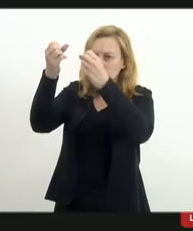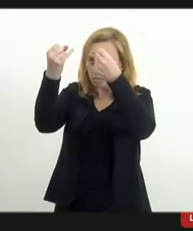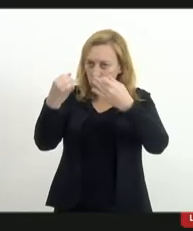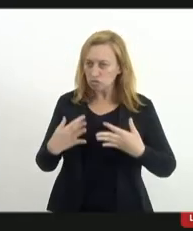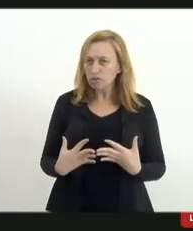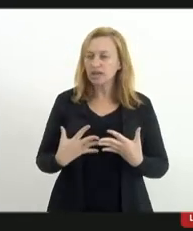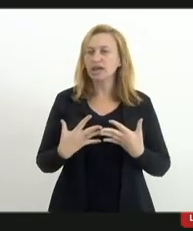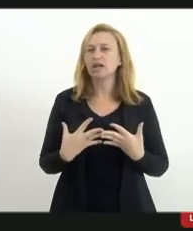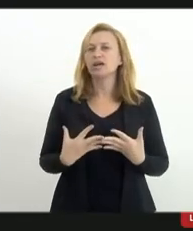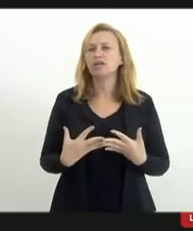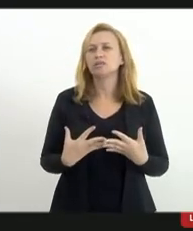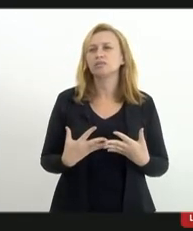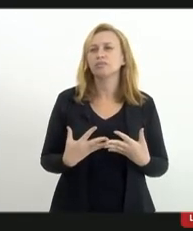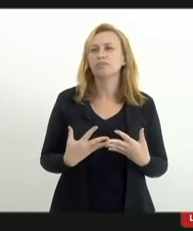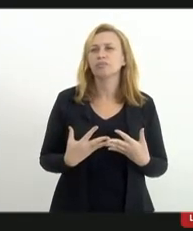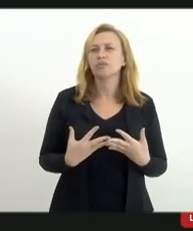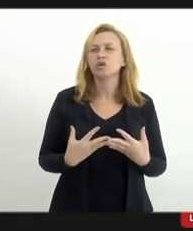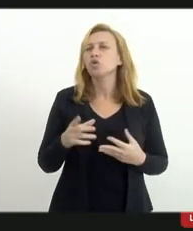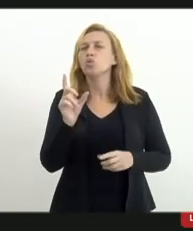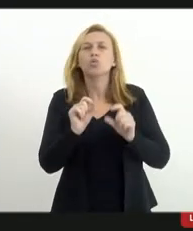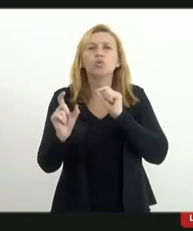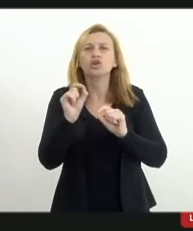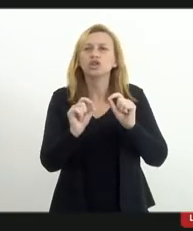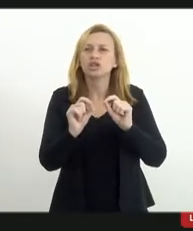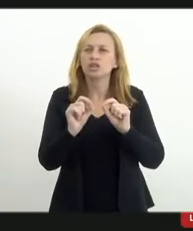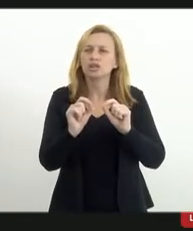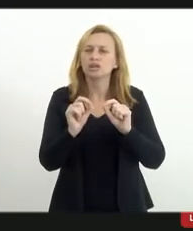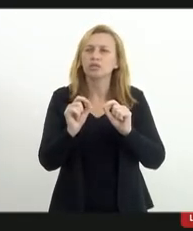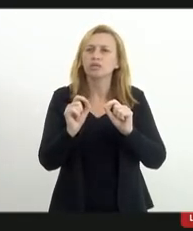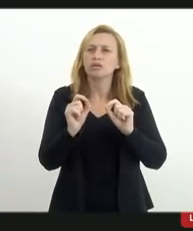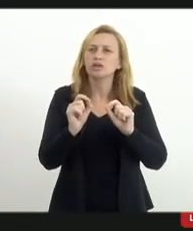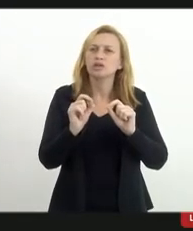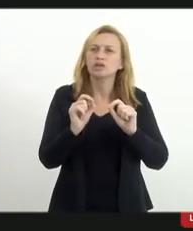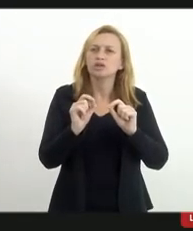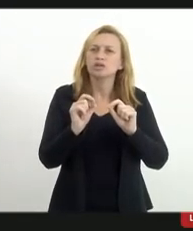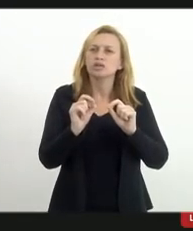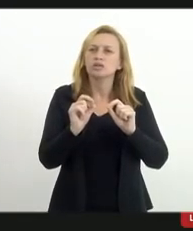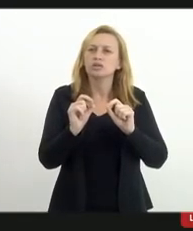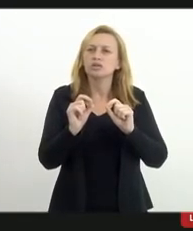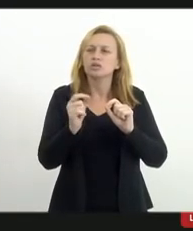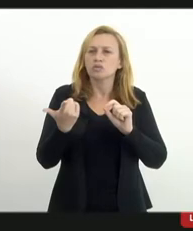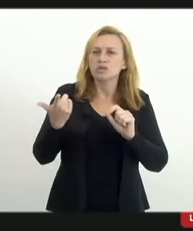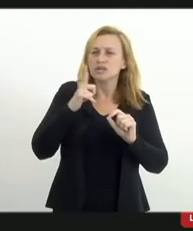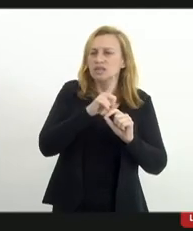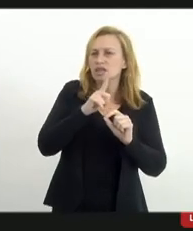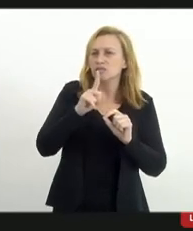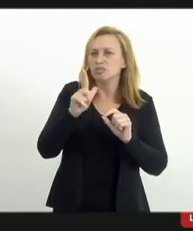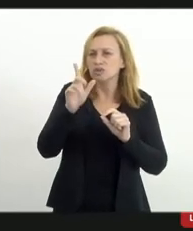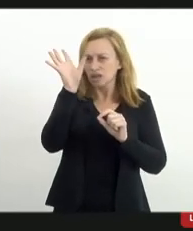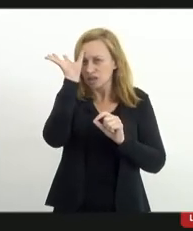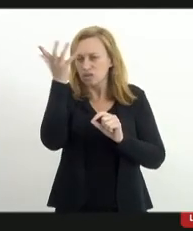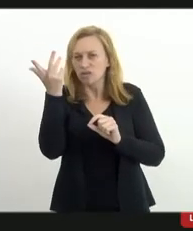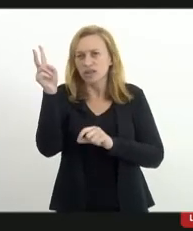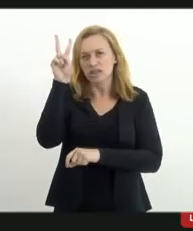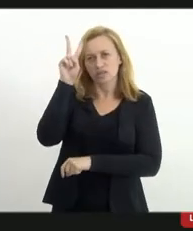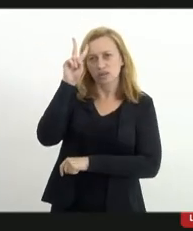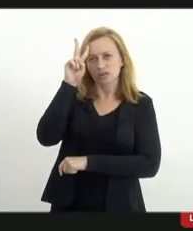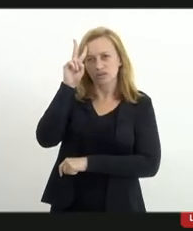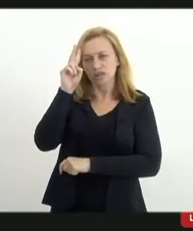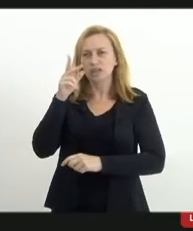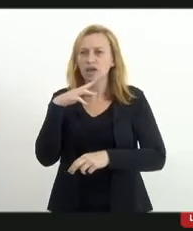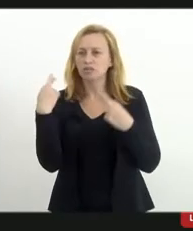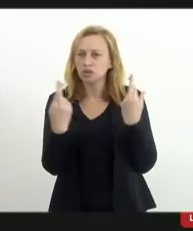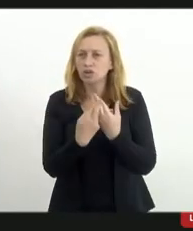aí o que, que chegou, o que, que foi, o que, que nós obtivemos dessa reunião na segunda-feira.